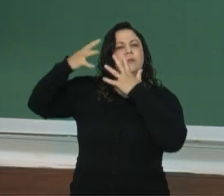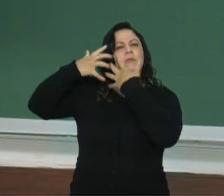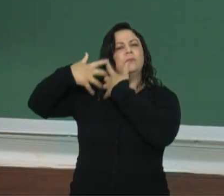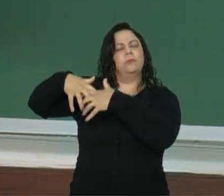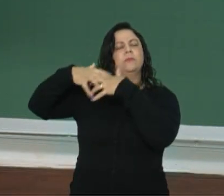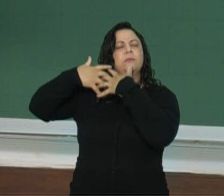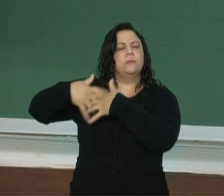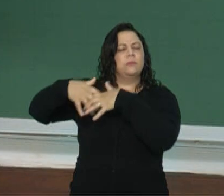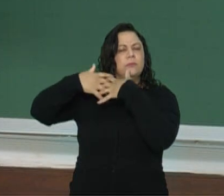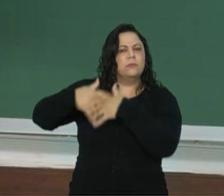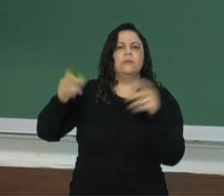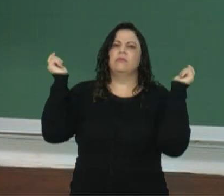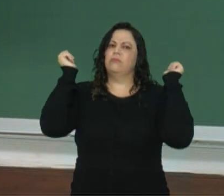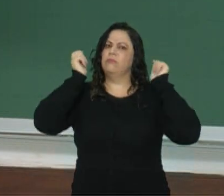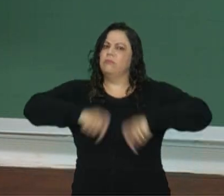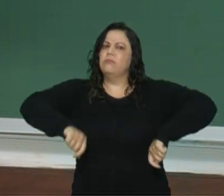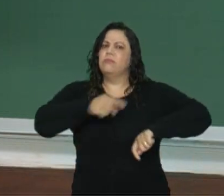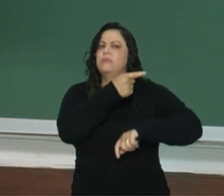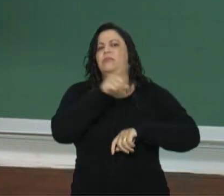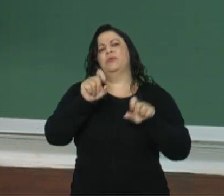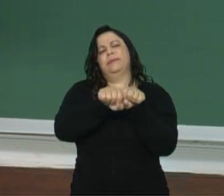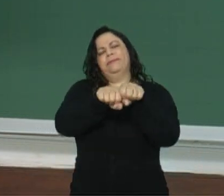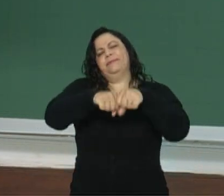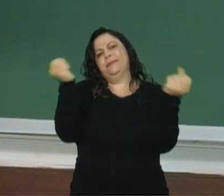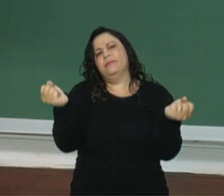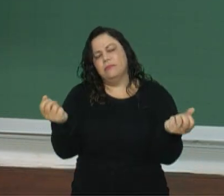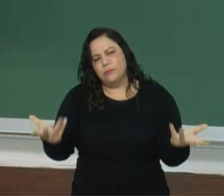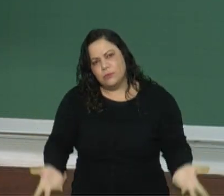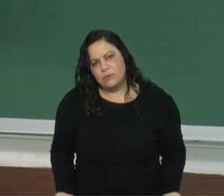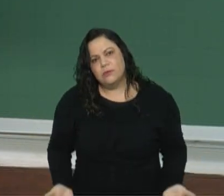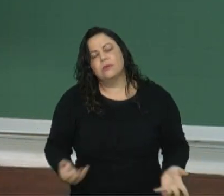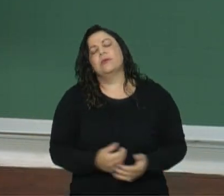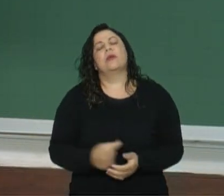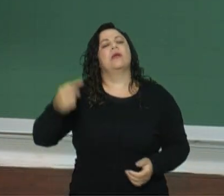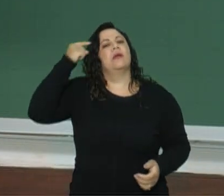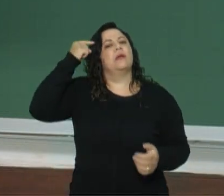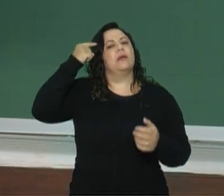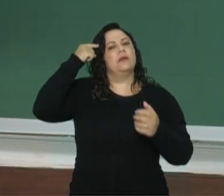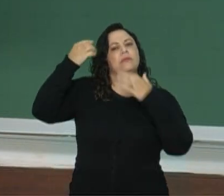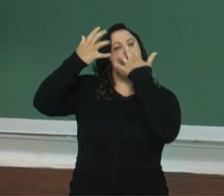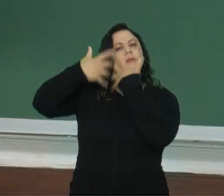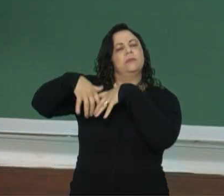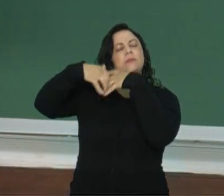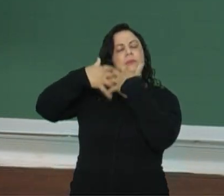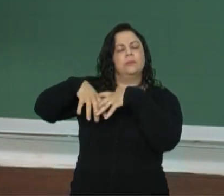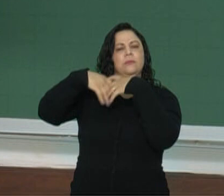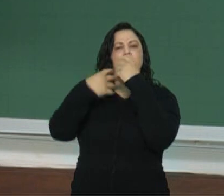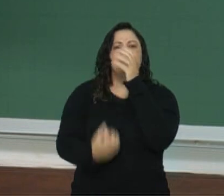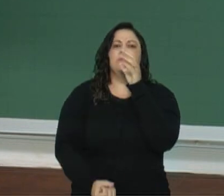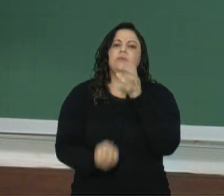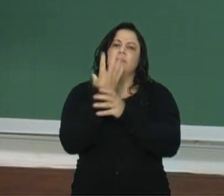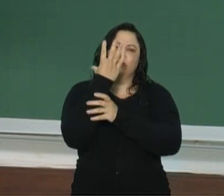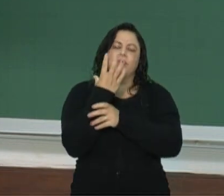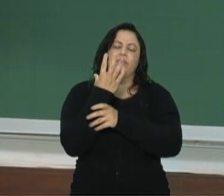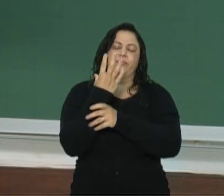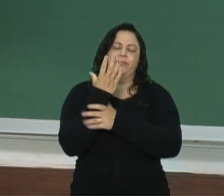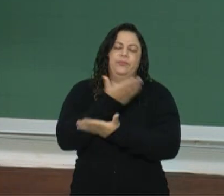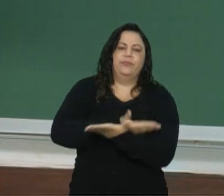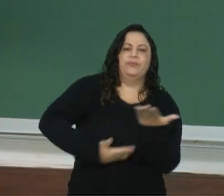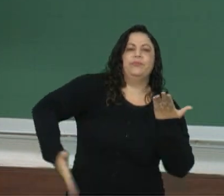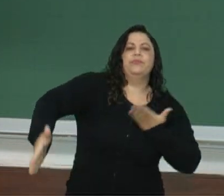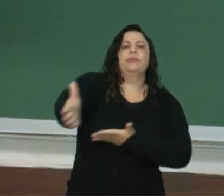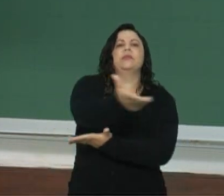possível e aquilo que não é possível, ou seja, o pensamento ético nasce justamente dessa máxima maior da ética